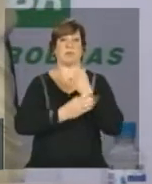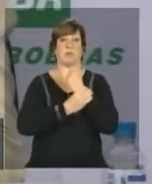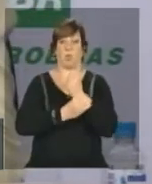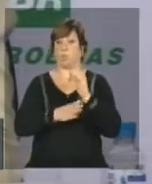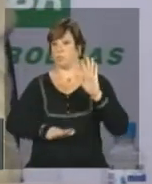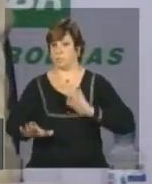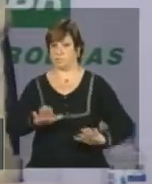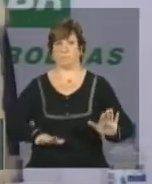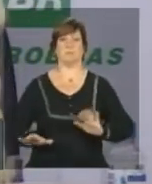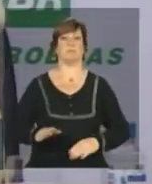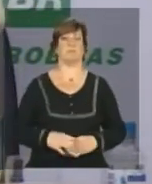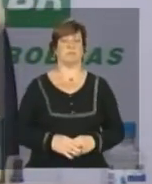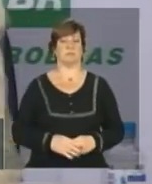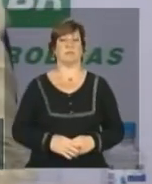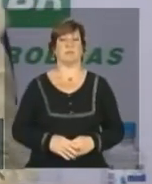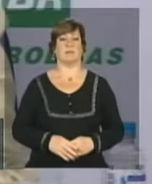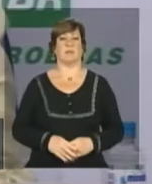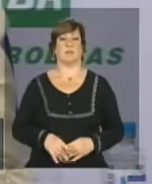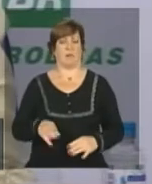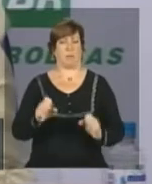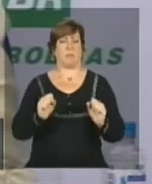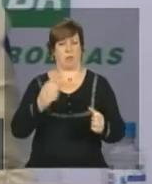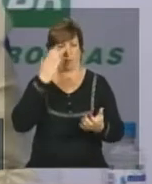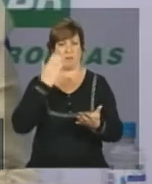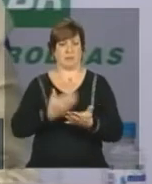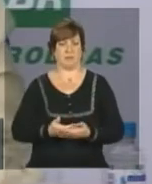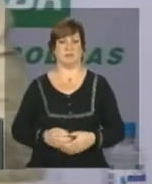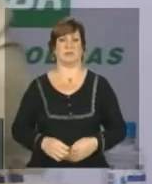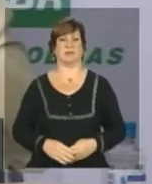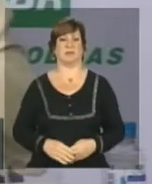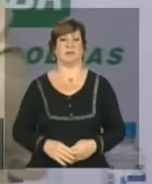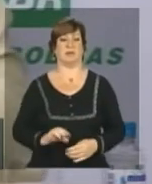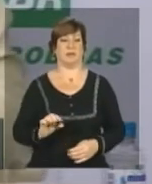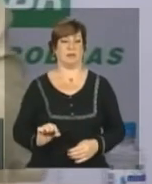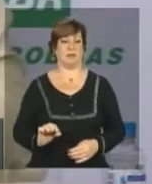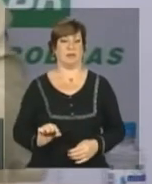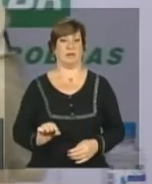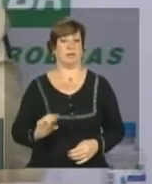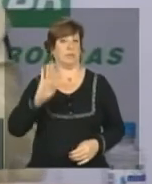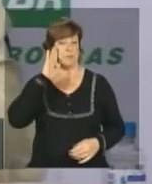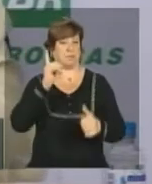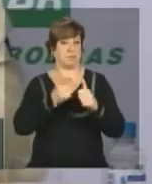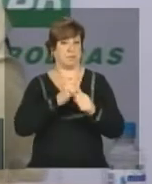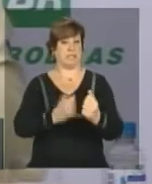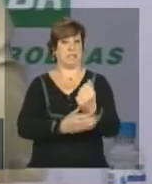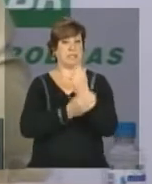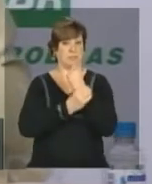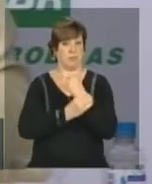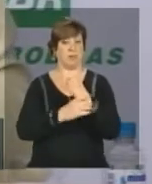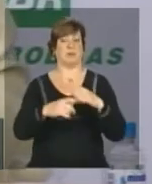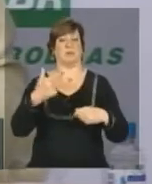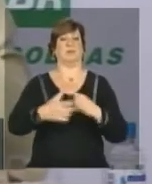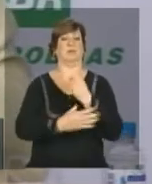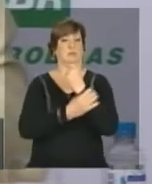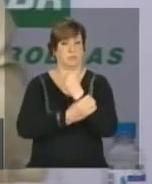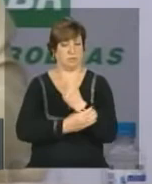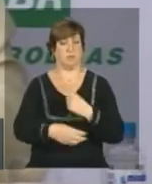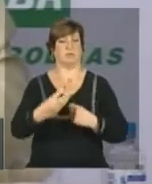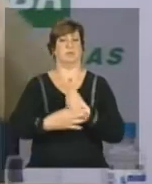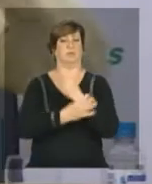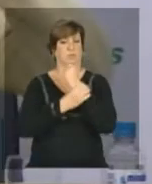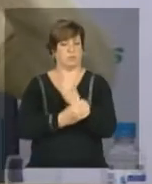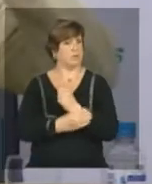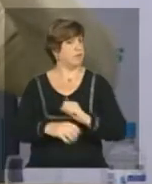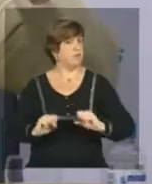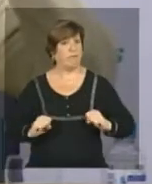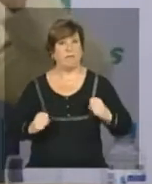segurança. Não tenha dúvida, Sabrina. Premissa número 1, segurança. Número 2, segurança. Número 3, segurança.